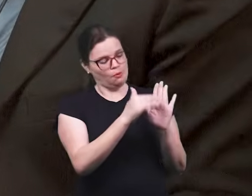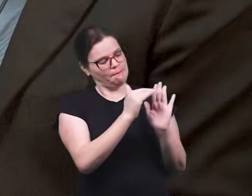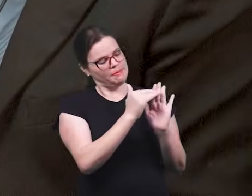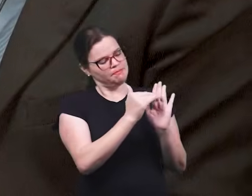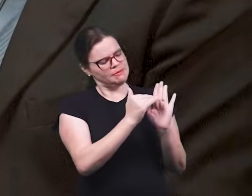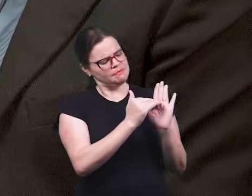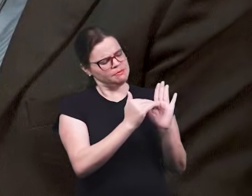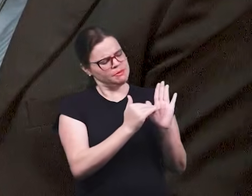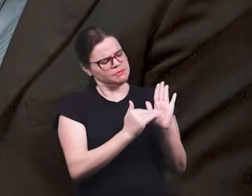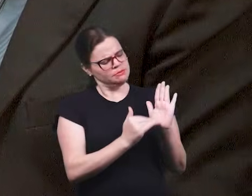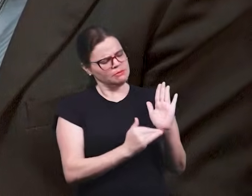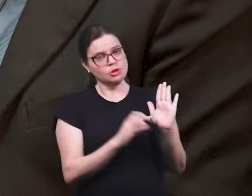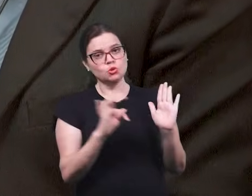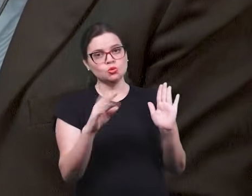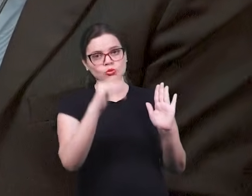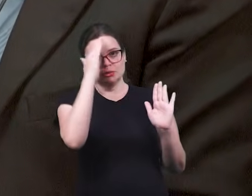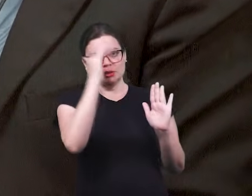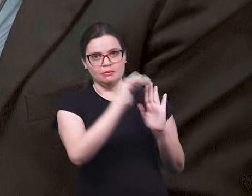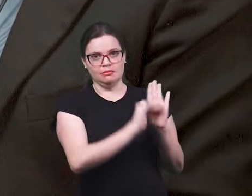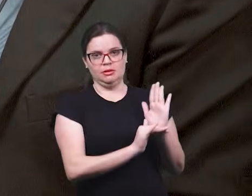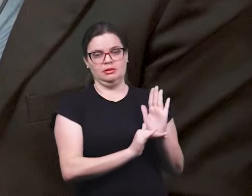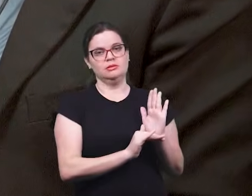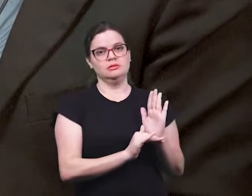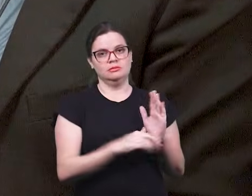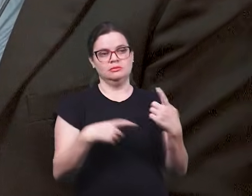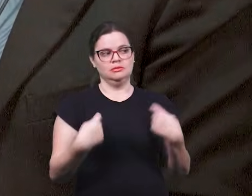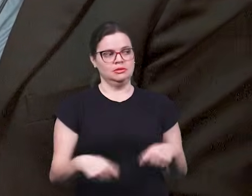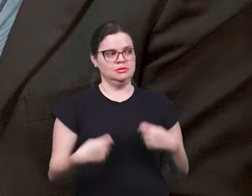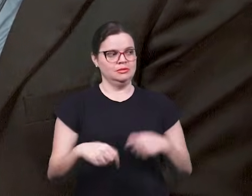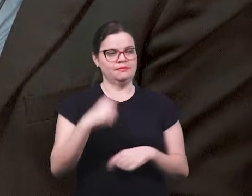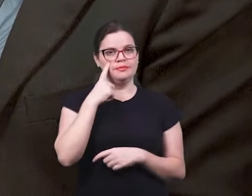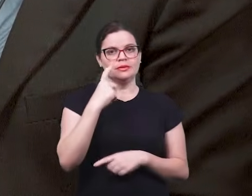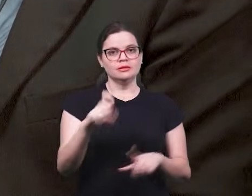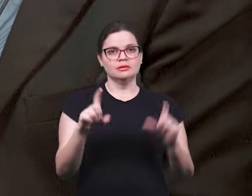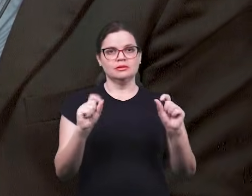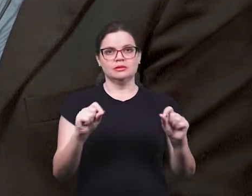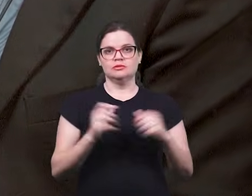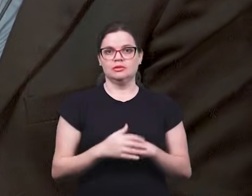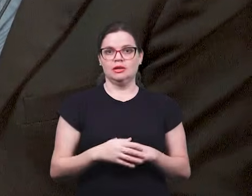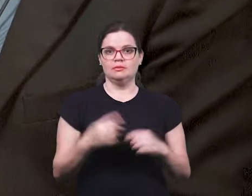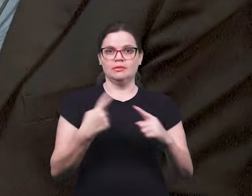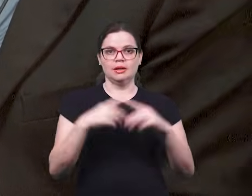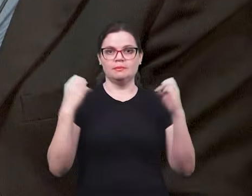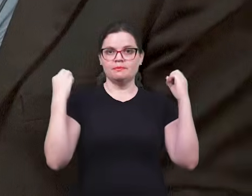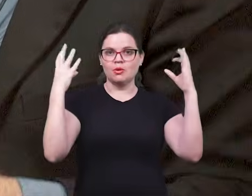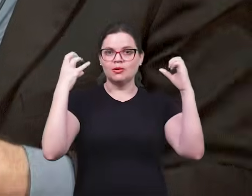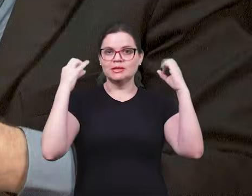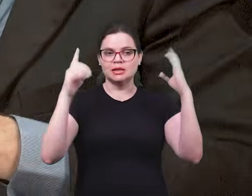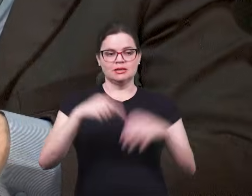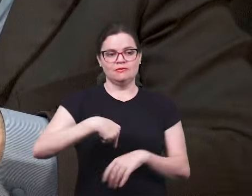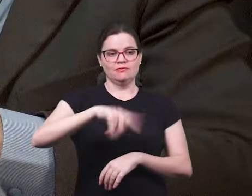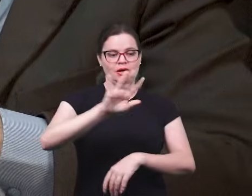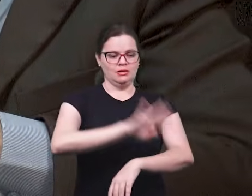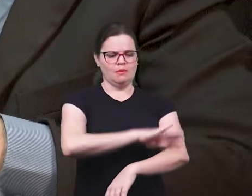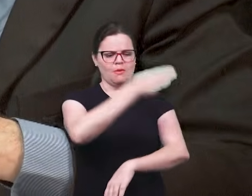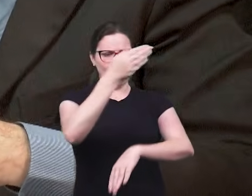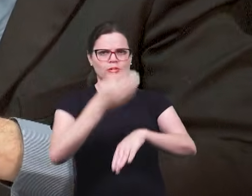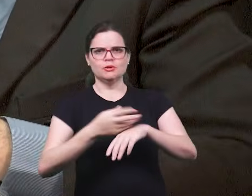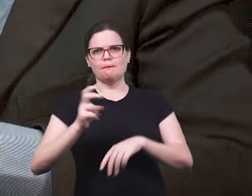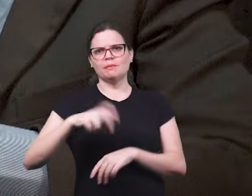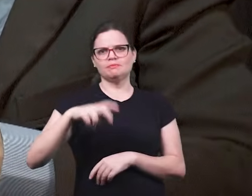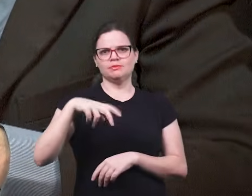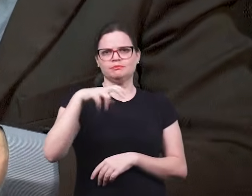revelou. É interessante que quando Moisés sobe ao monte, a palavra do Senhor diz assim,